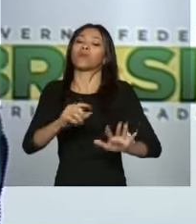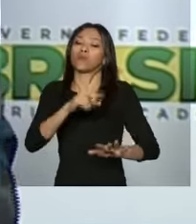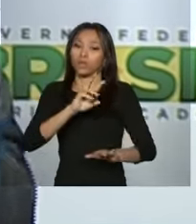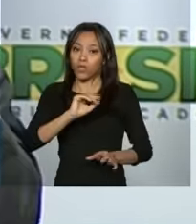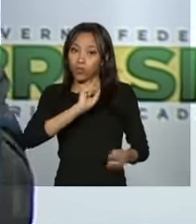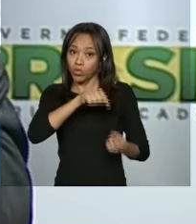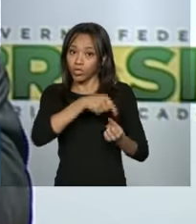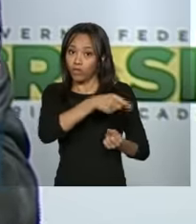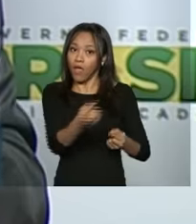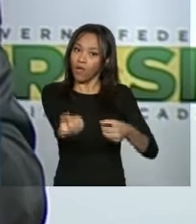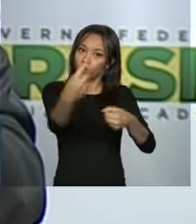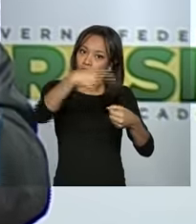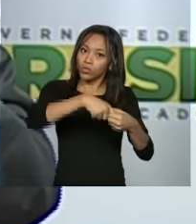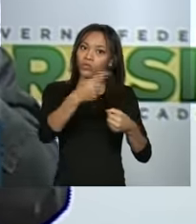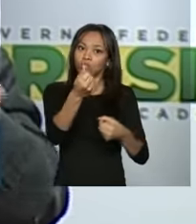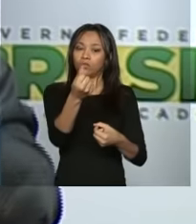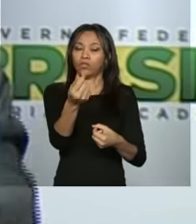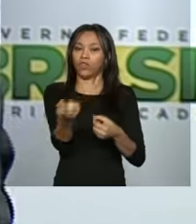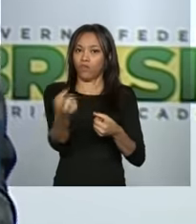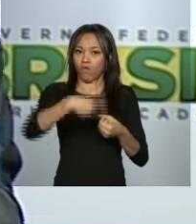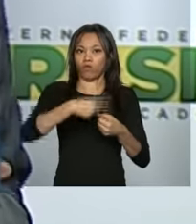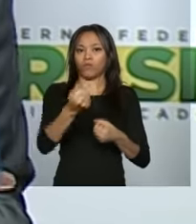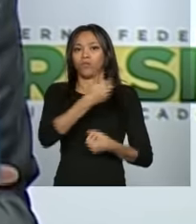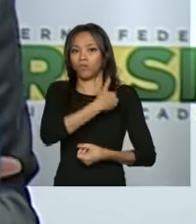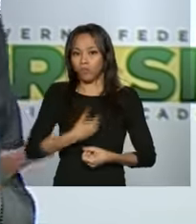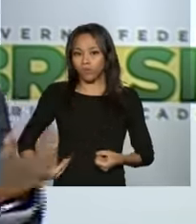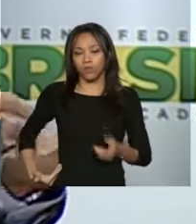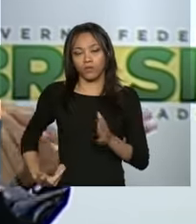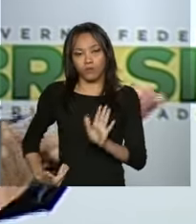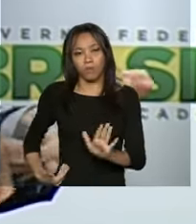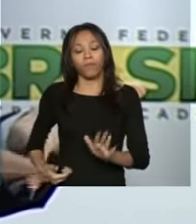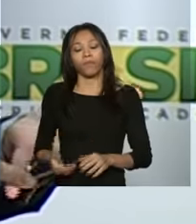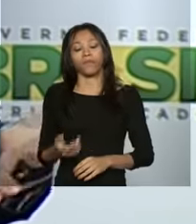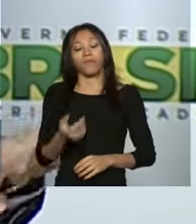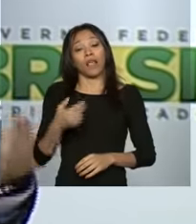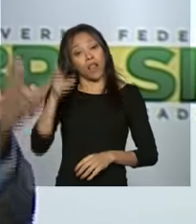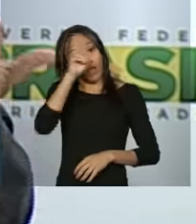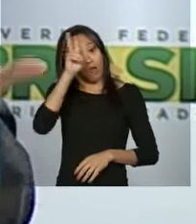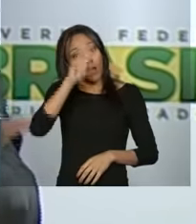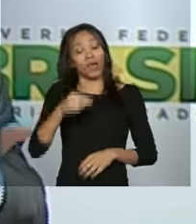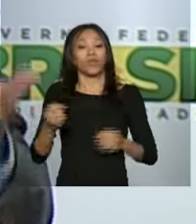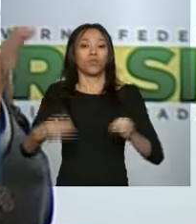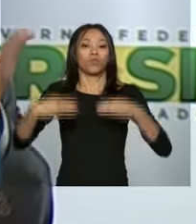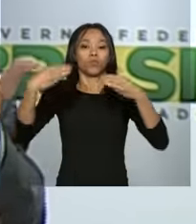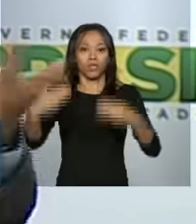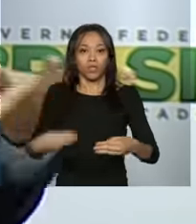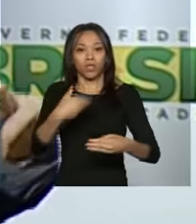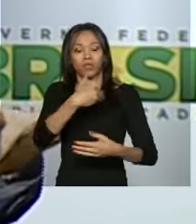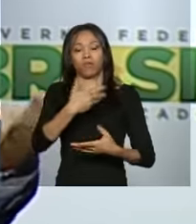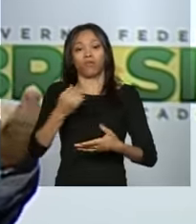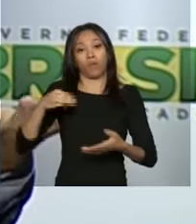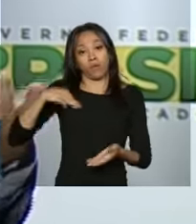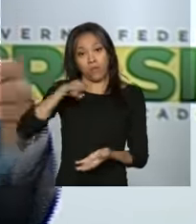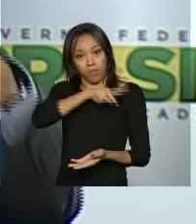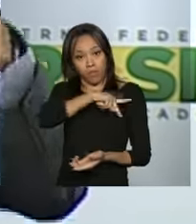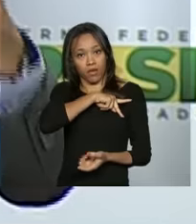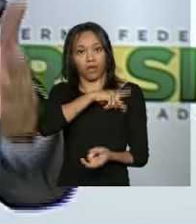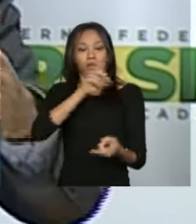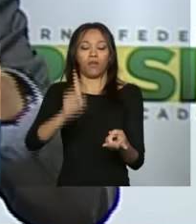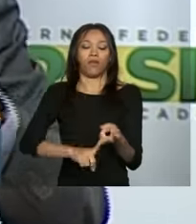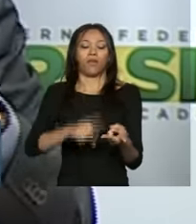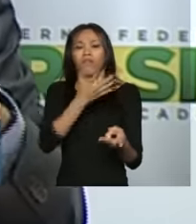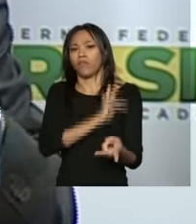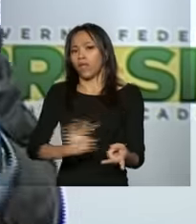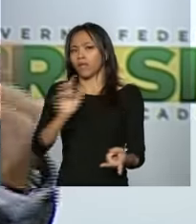E também as apurações hoje de outra ordem cabe lembrar que Ministério públicos estaduais ou federais também estão atrás né em